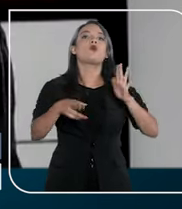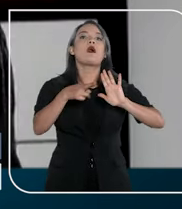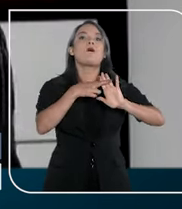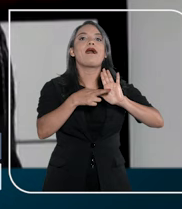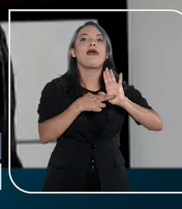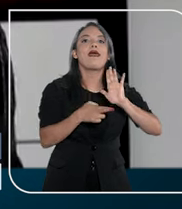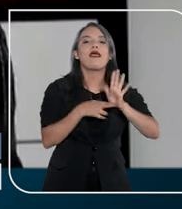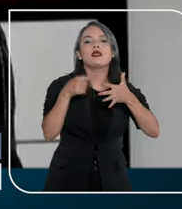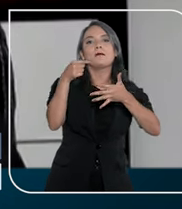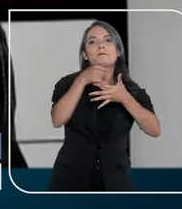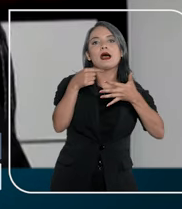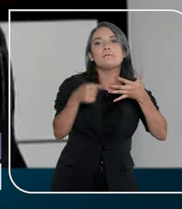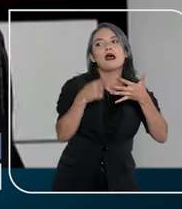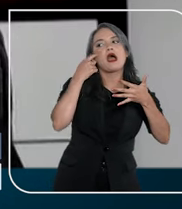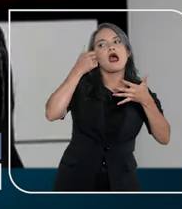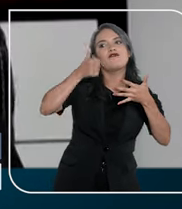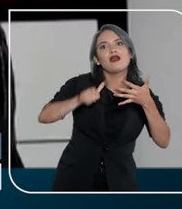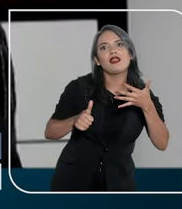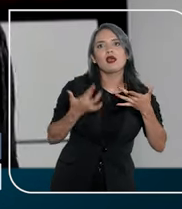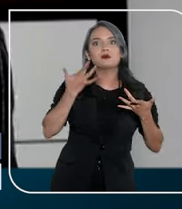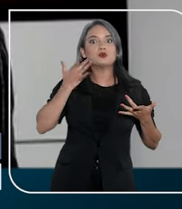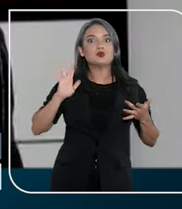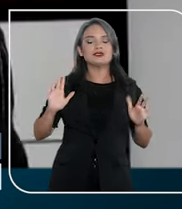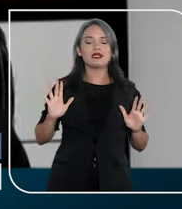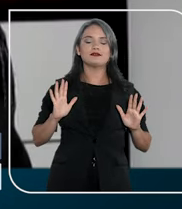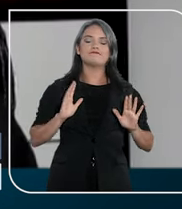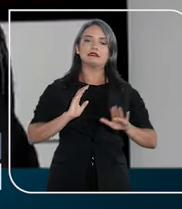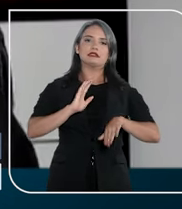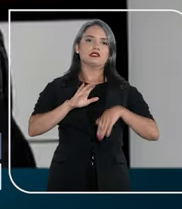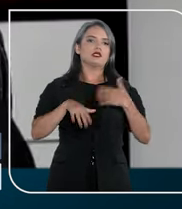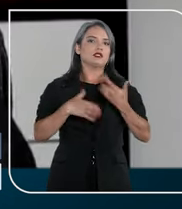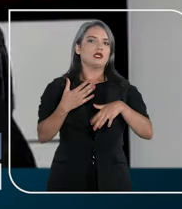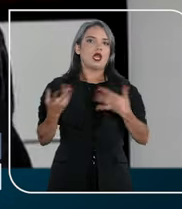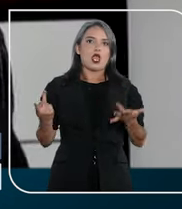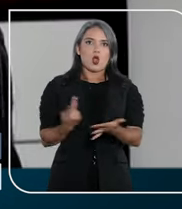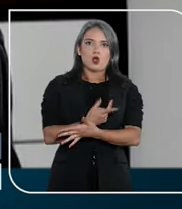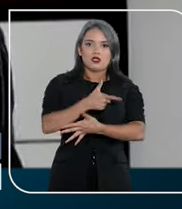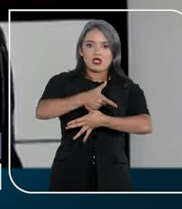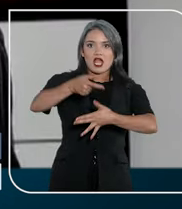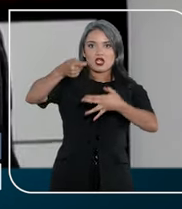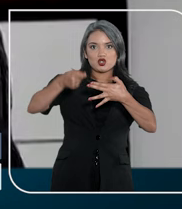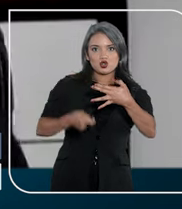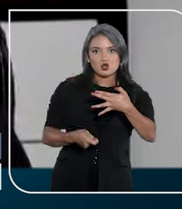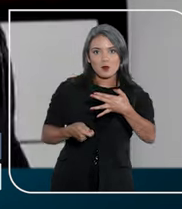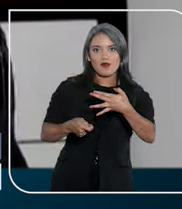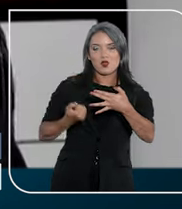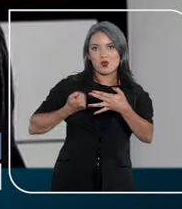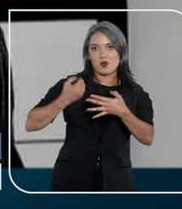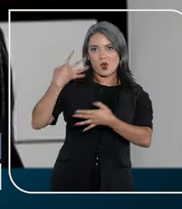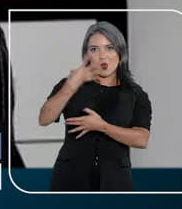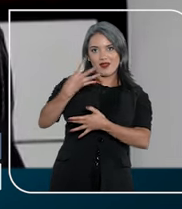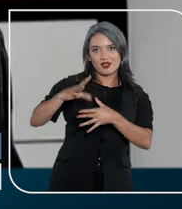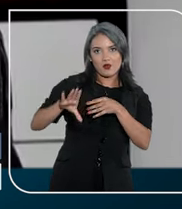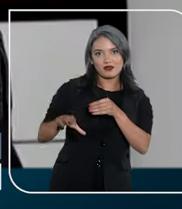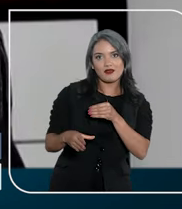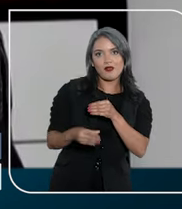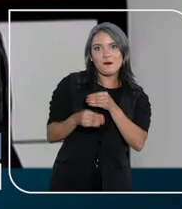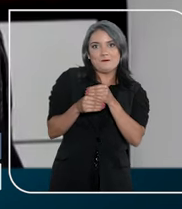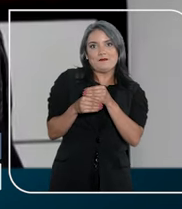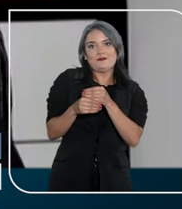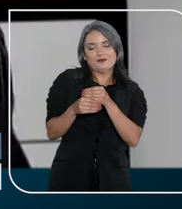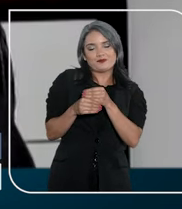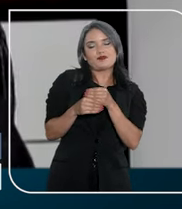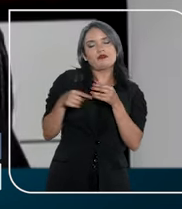avaliação que foi utilizado. Então, nós tivemos uma expansão da súmula vinculante 44, com o Poder Judiciário estabelecendo,